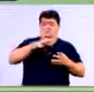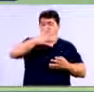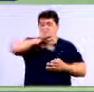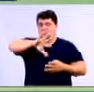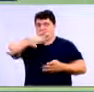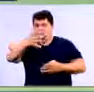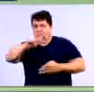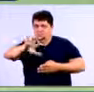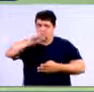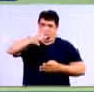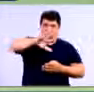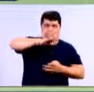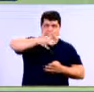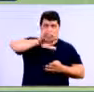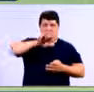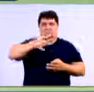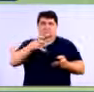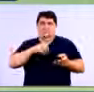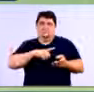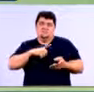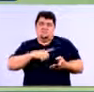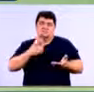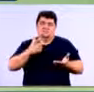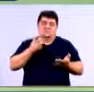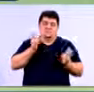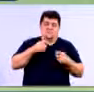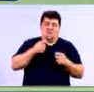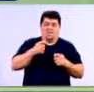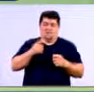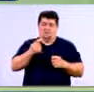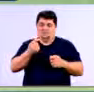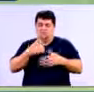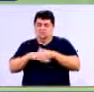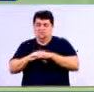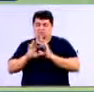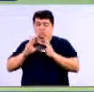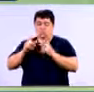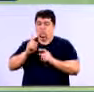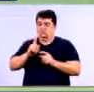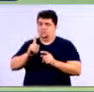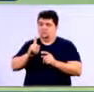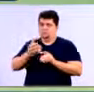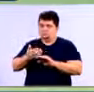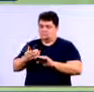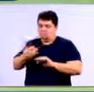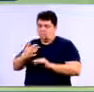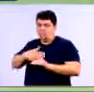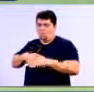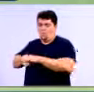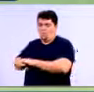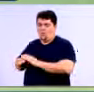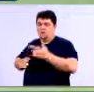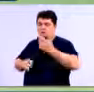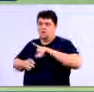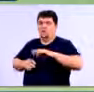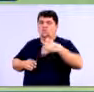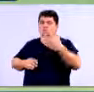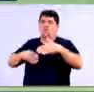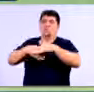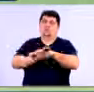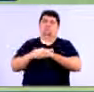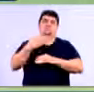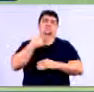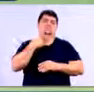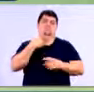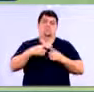aqui, ele corre um risco com uma parte do que ele direciona para correr esse risco e outra parte ele deixa no conservador. Porque se ele perder, ele